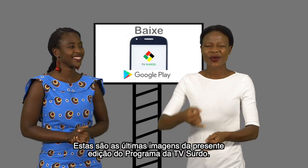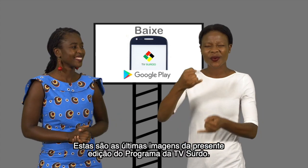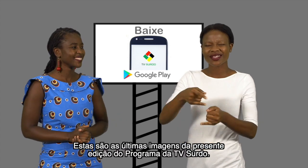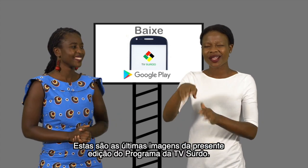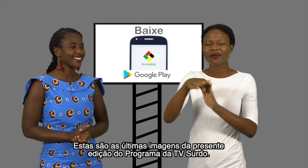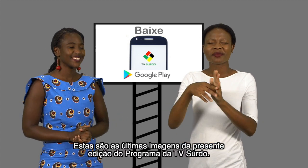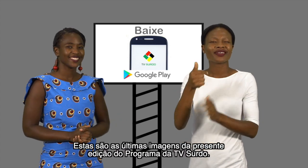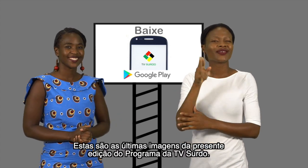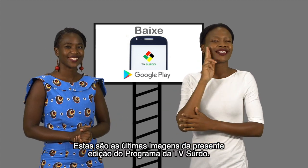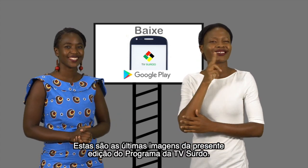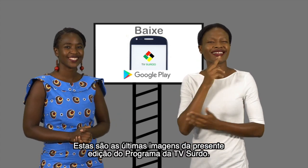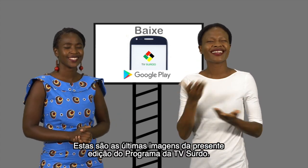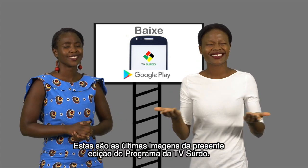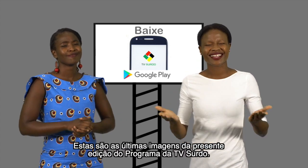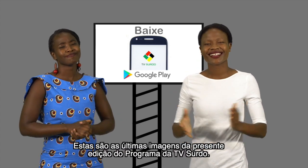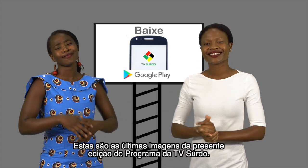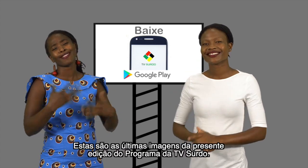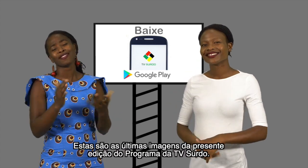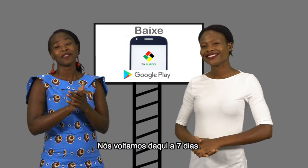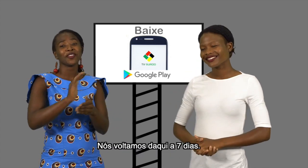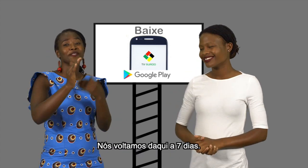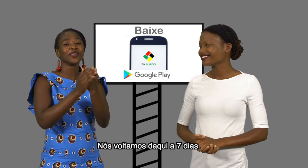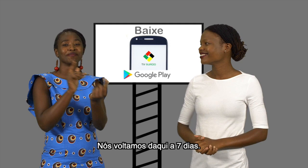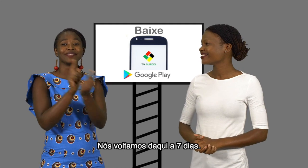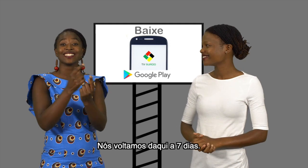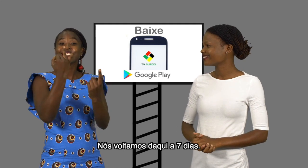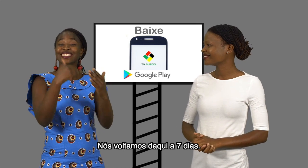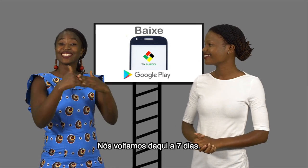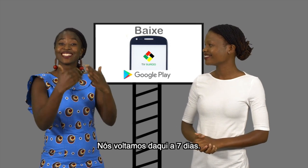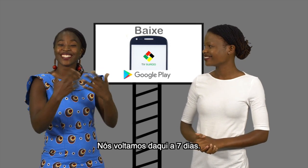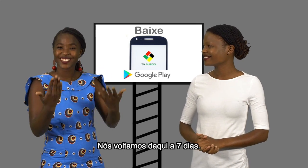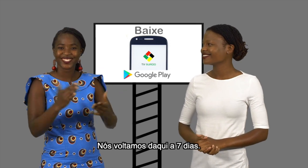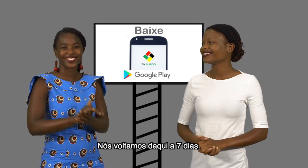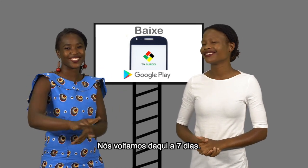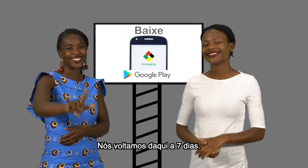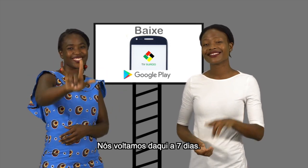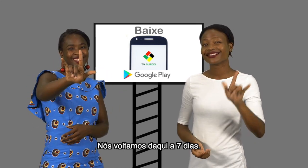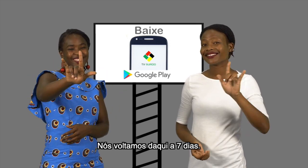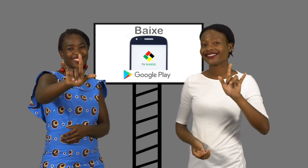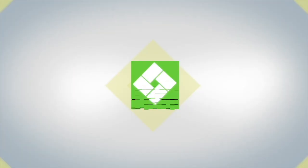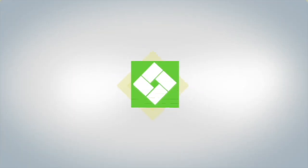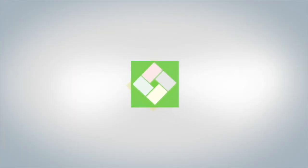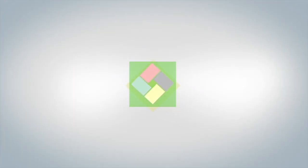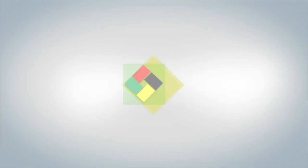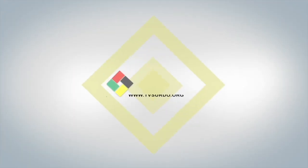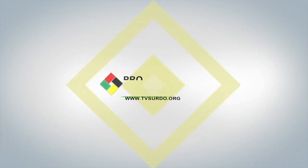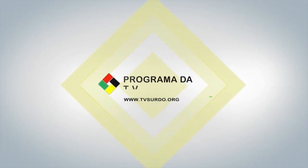são as últimas imagens da presente edição do programa da TV Surdo Nós voltamos daqui há sete dias